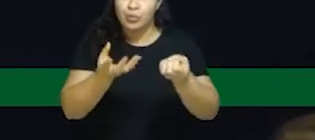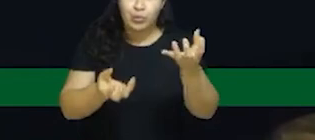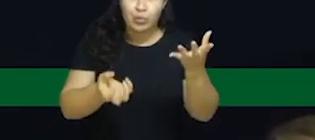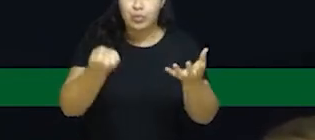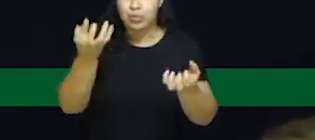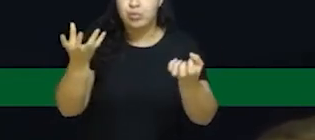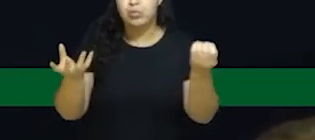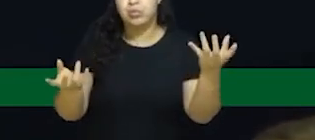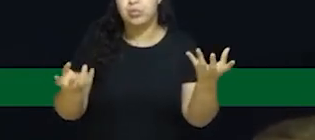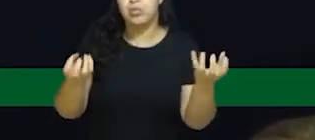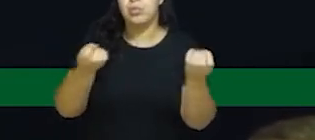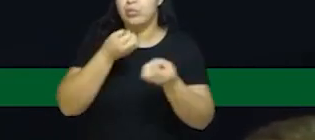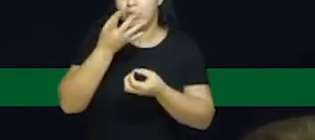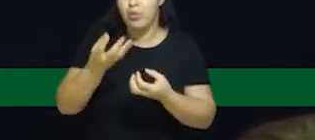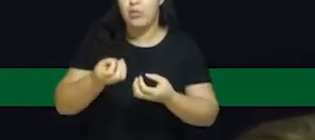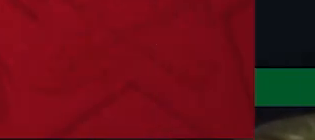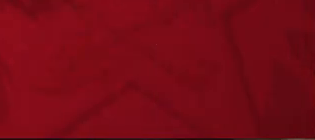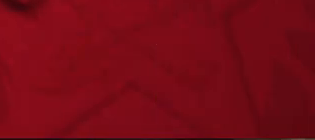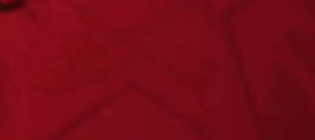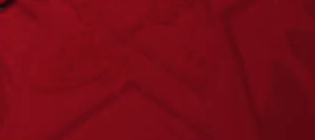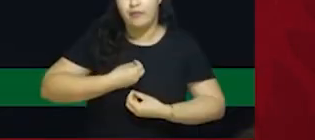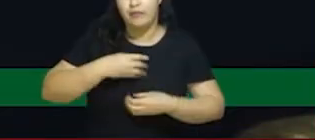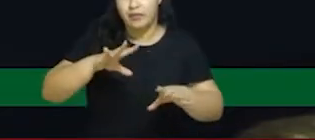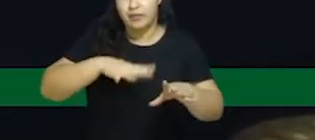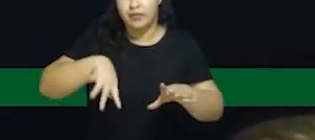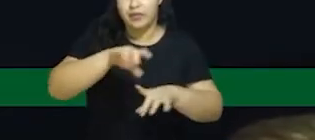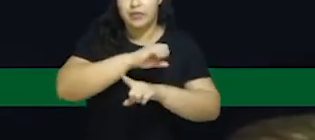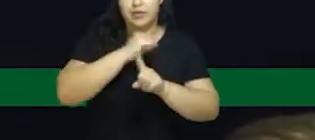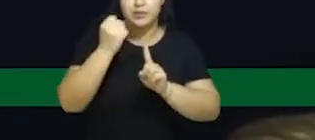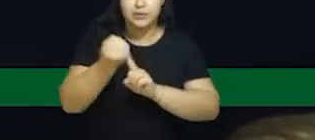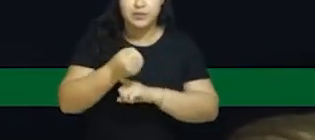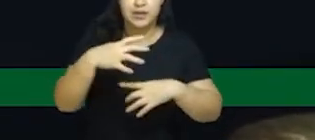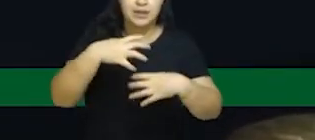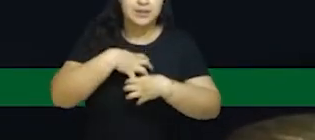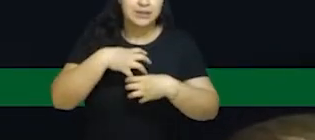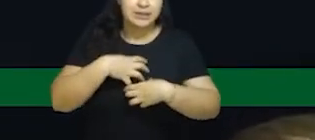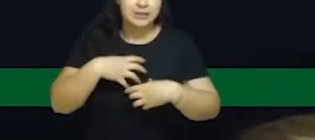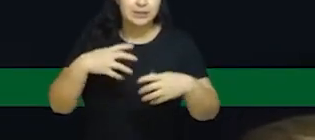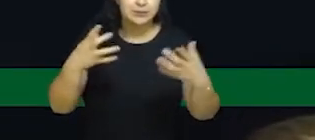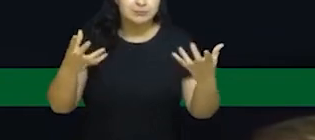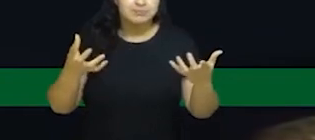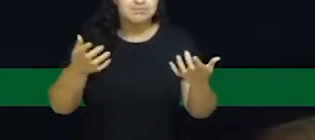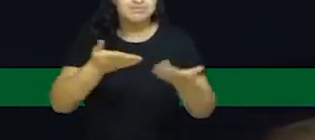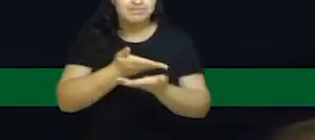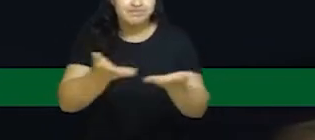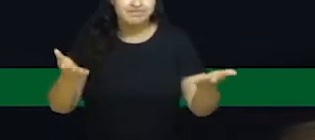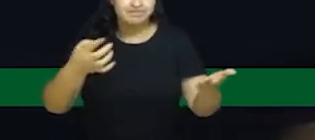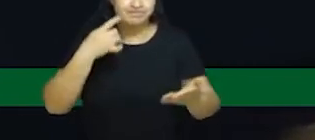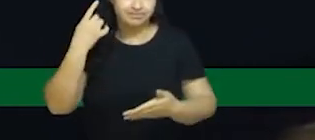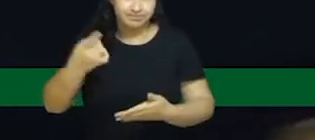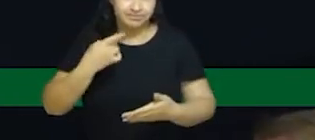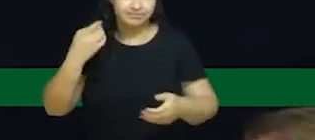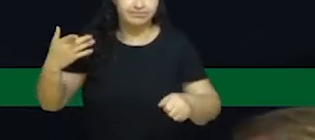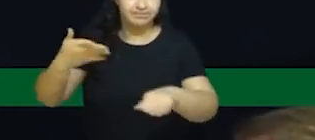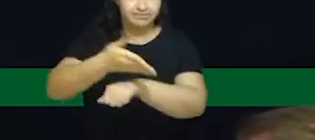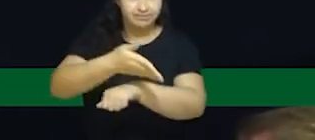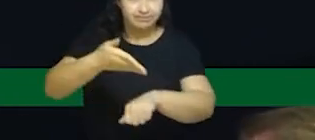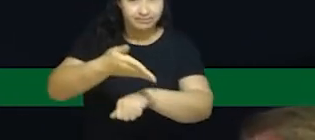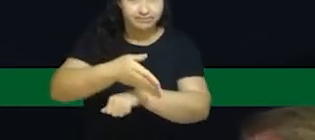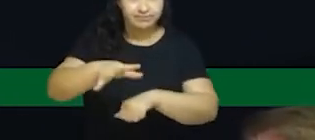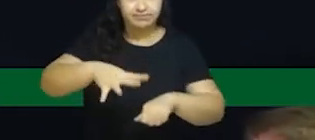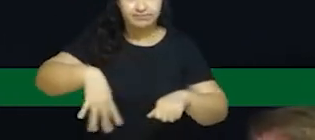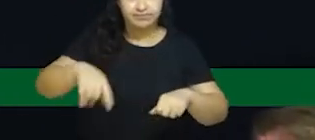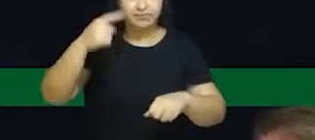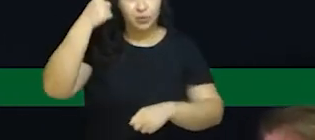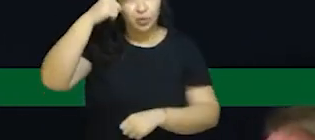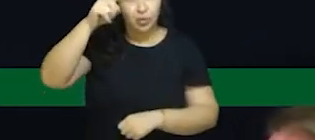Alesc Itinerante à Serra Catarinense. Eu fico muito honrado de todos os deputados que participaram destes dois